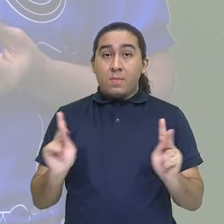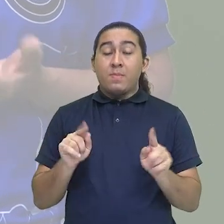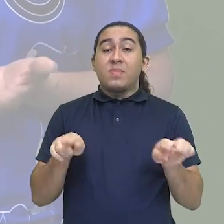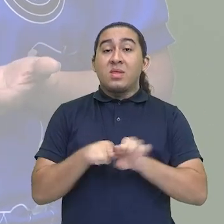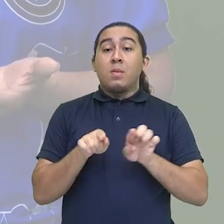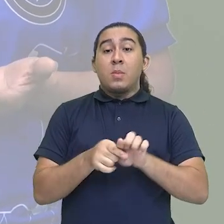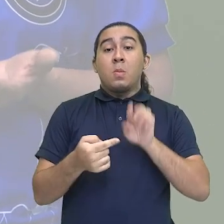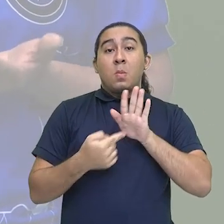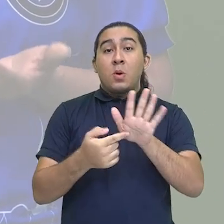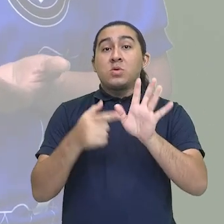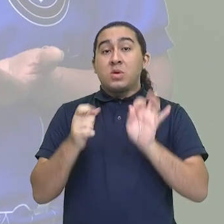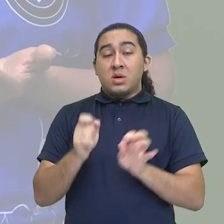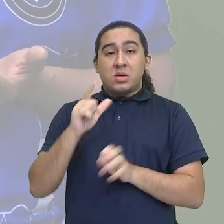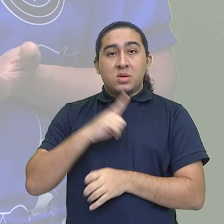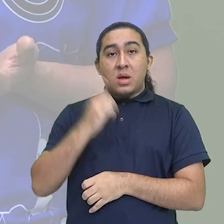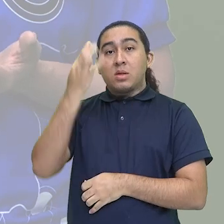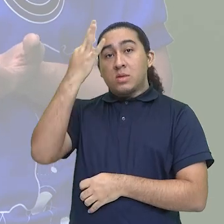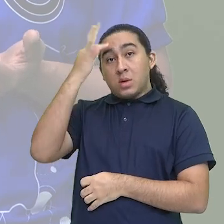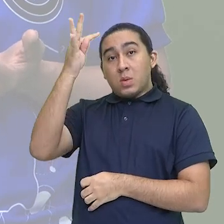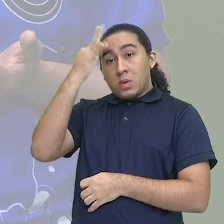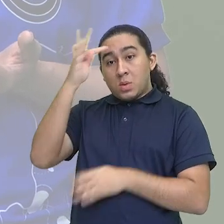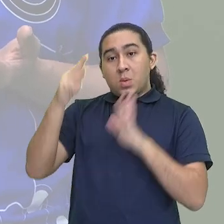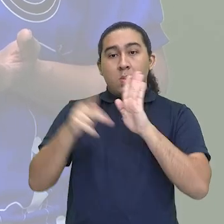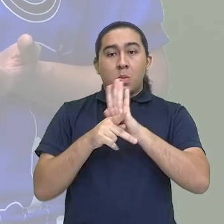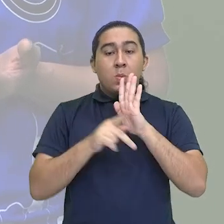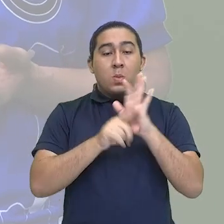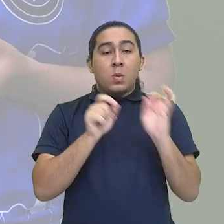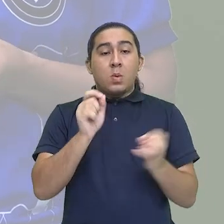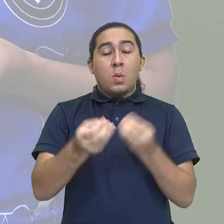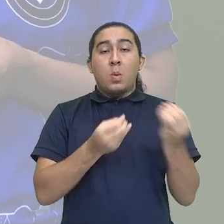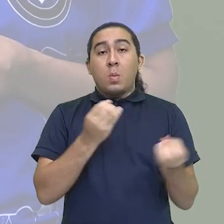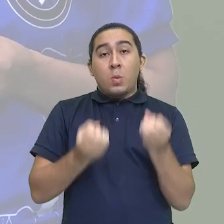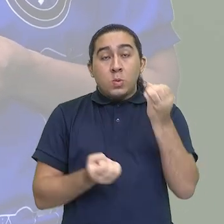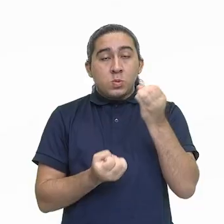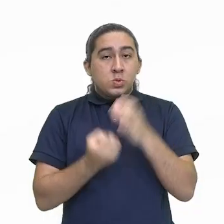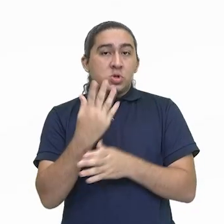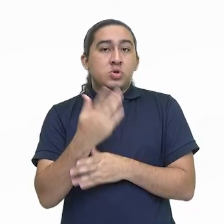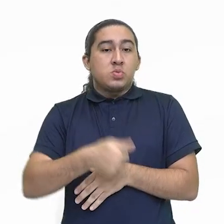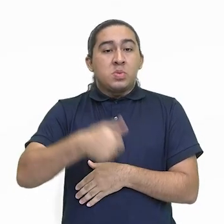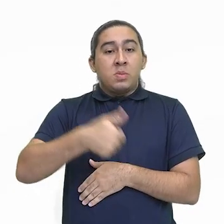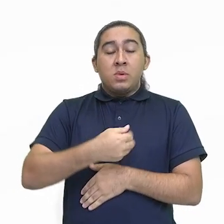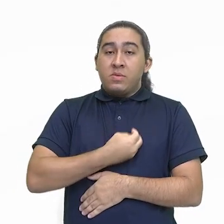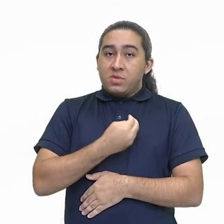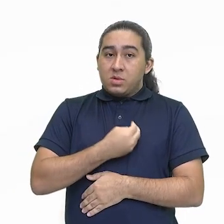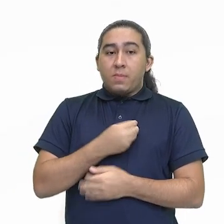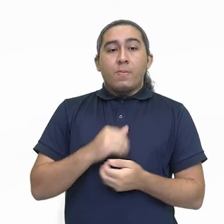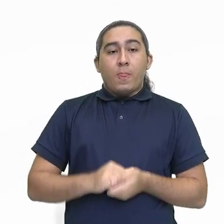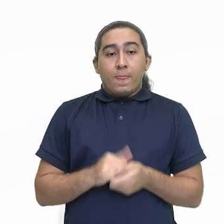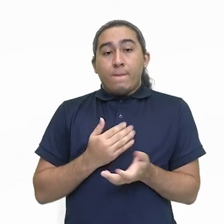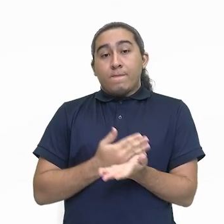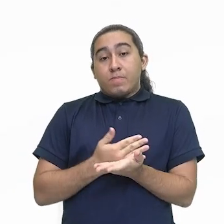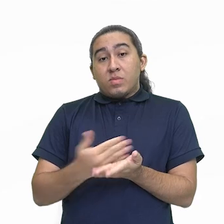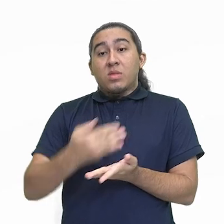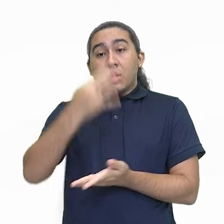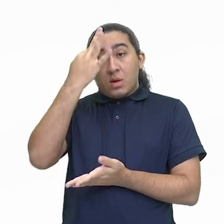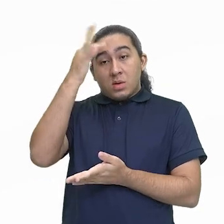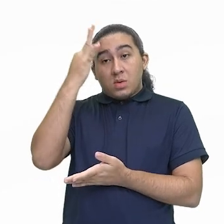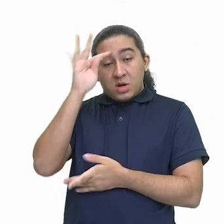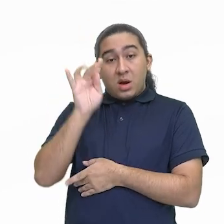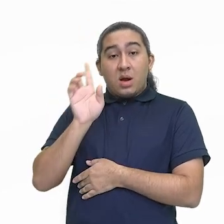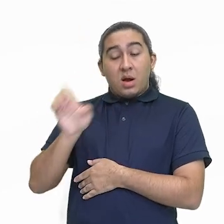apresentar para vocês as hipóteses, né, da origem dos primeiros seres vivos. Então, vamos começar aí pela